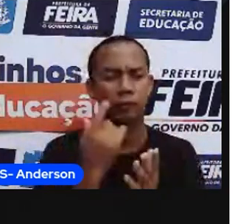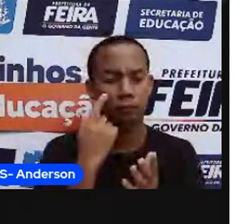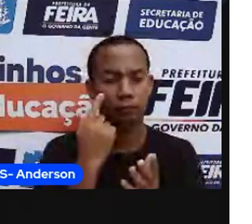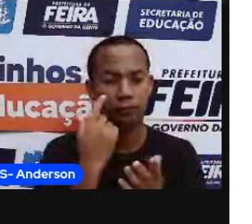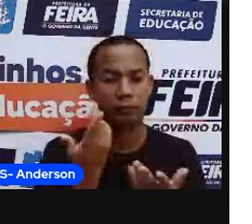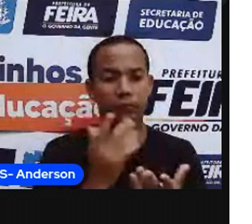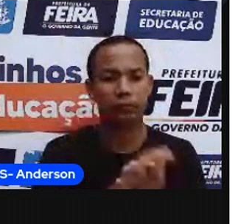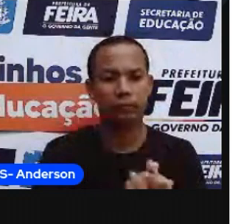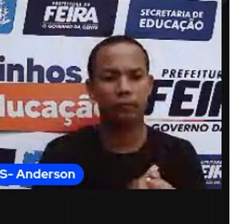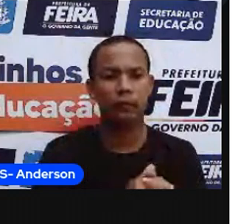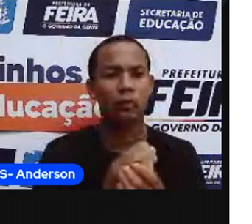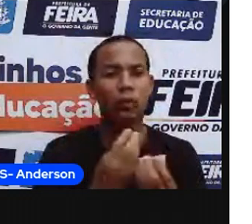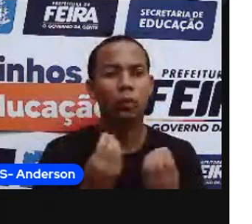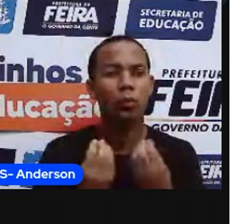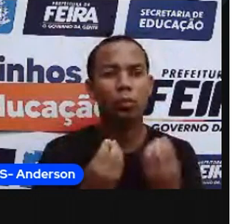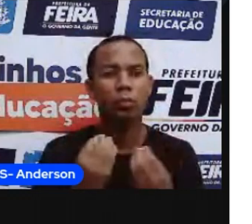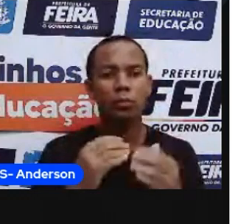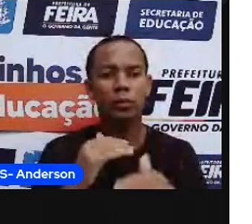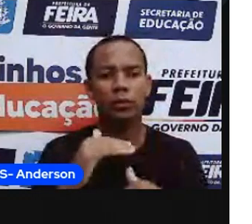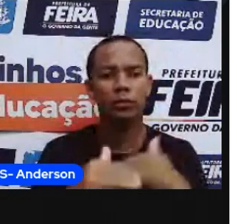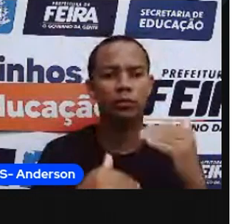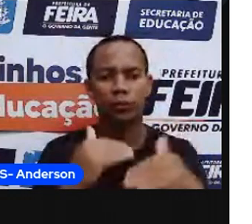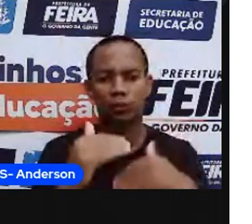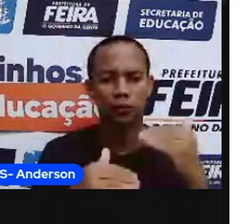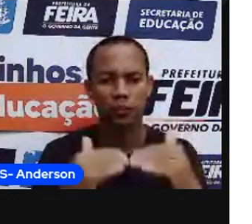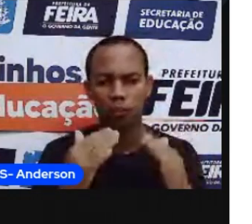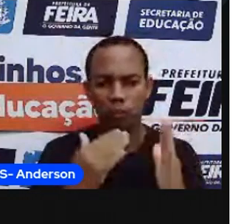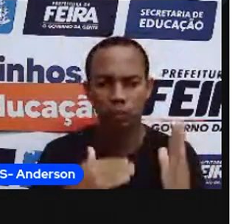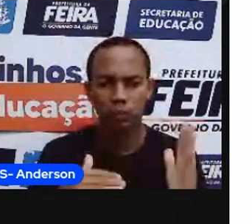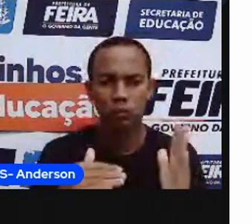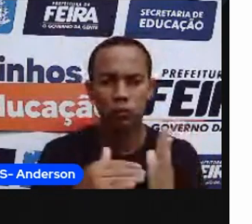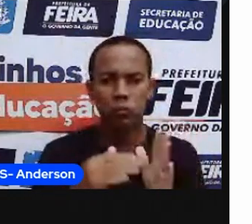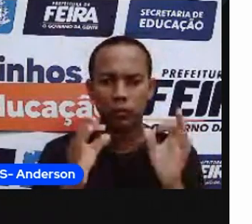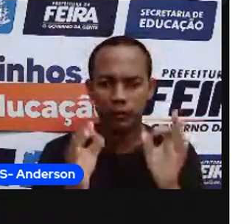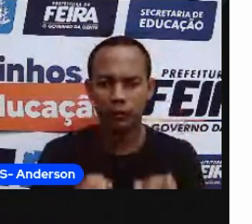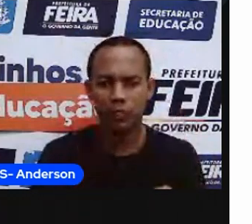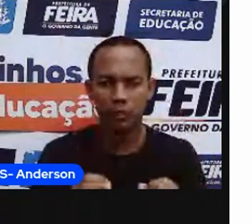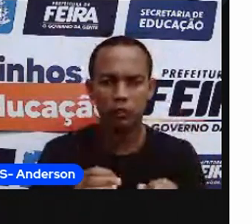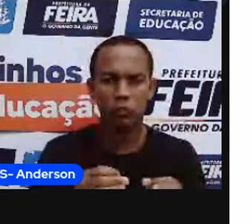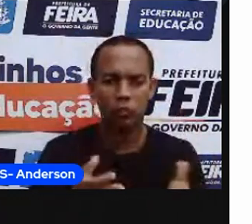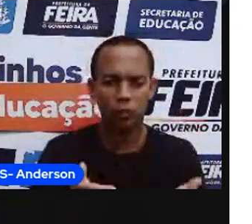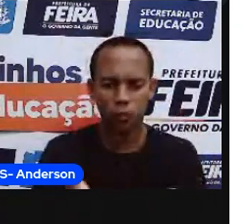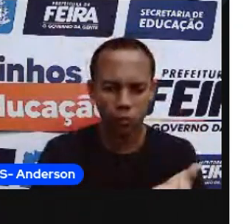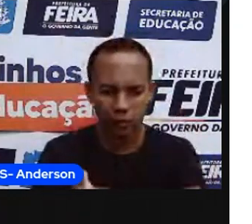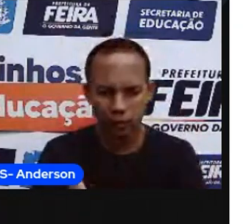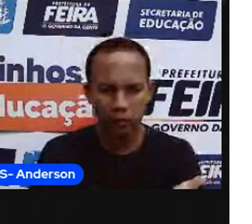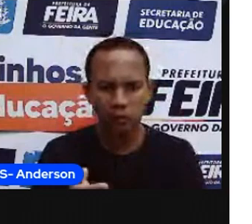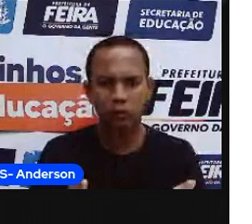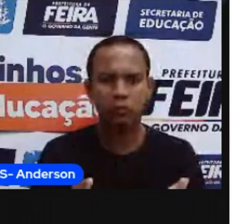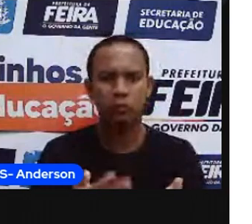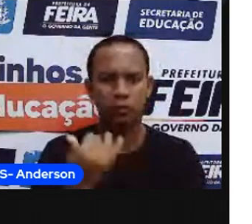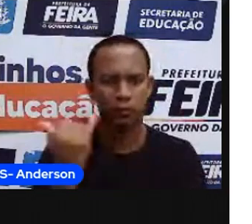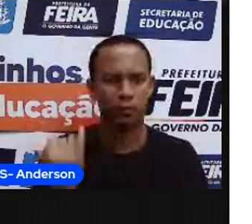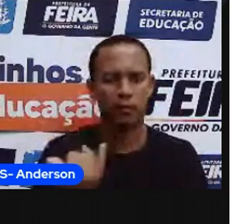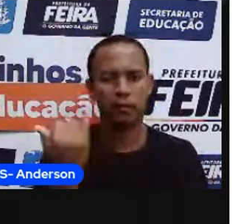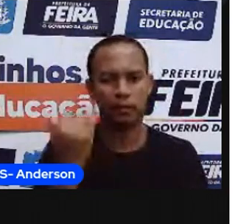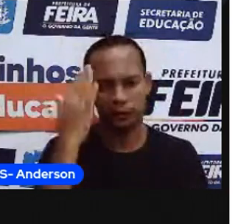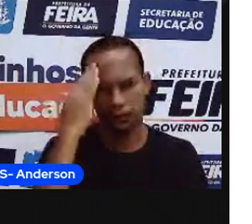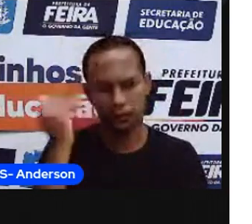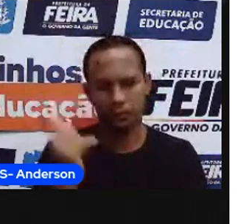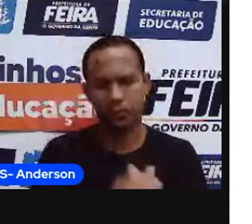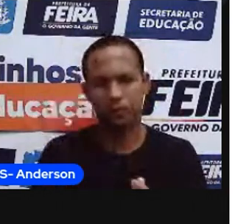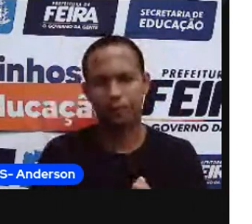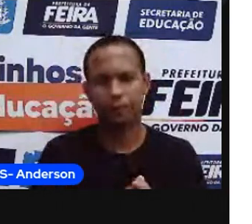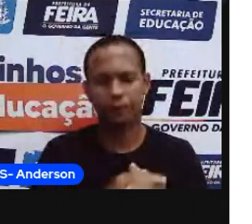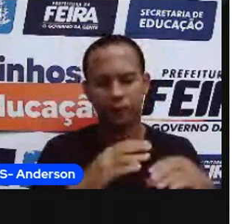vocês? Como é que tá desenvolvendo? Tá tudo certinho? Estão molhando? Lembrem de molhar. Lembra que a Pró também falou sobre a água? Pronto.